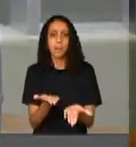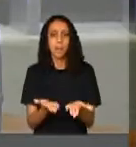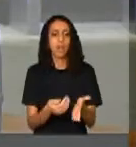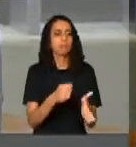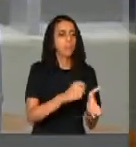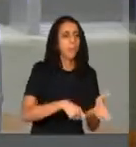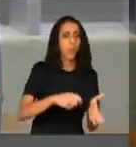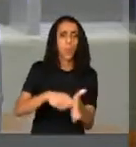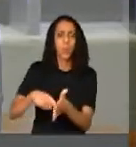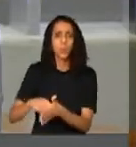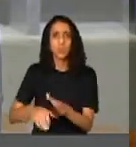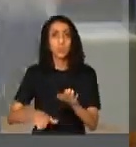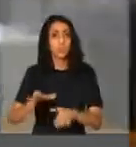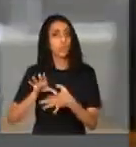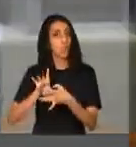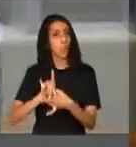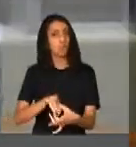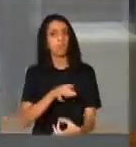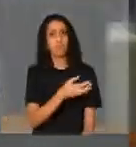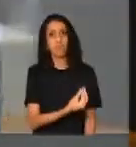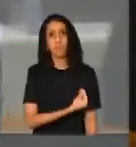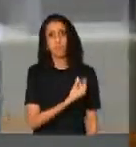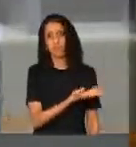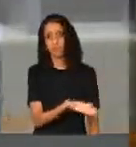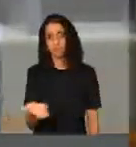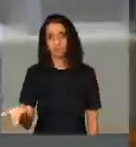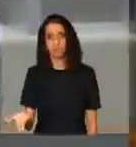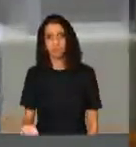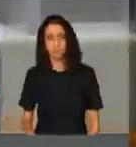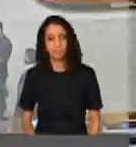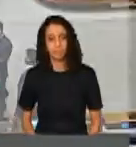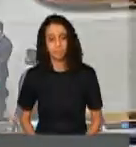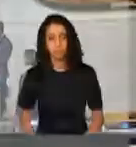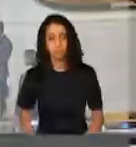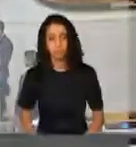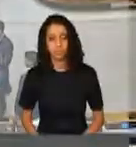responsabilidade com a Previdência Social, que é dever de todos. Obrigado, presidente. Presidente. Próximo.